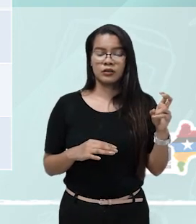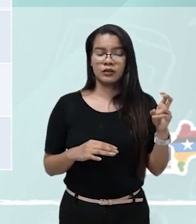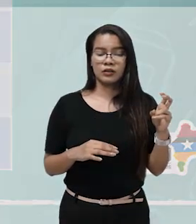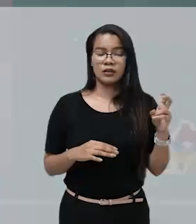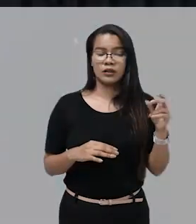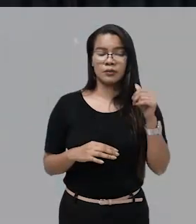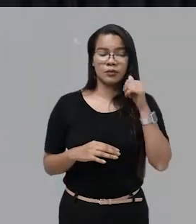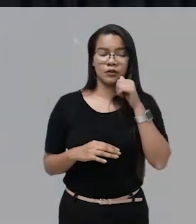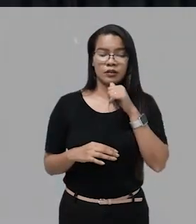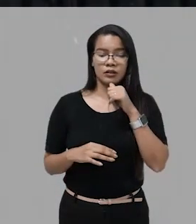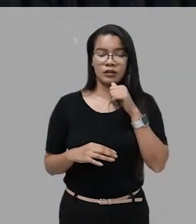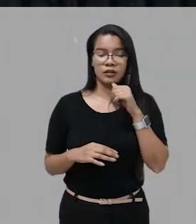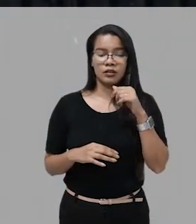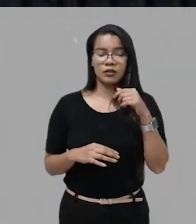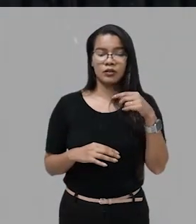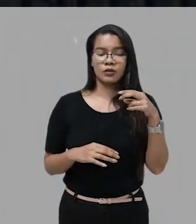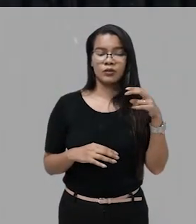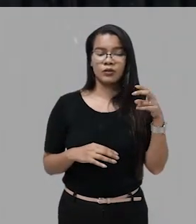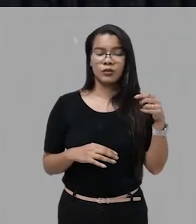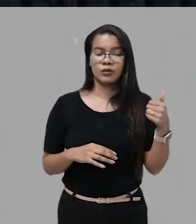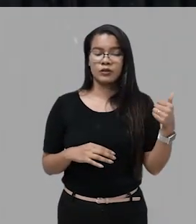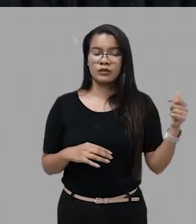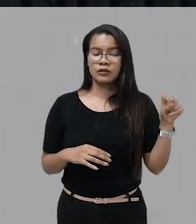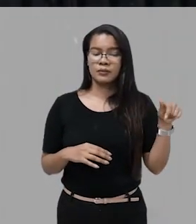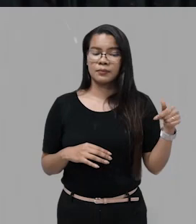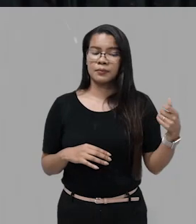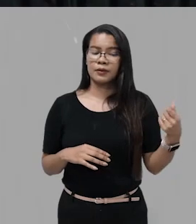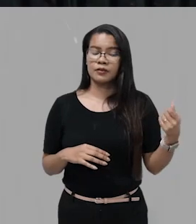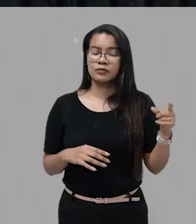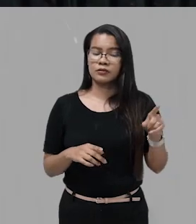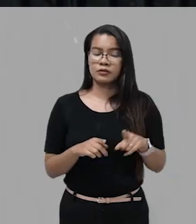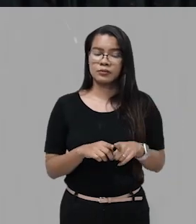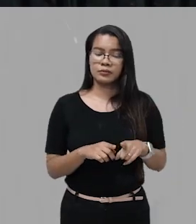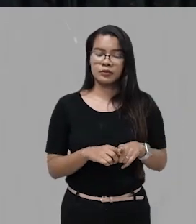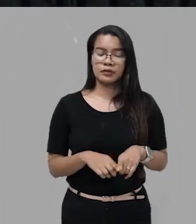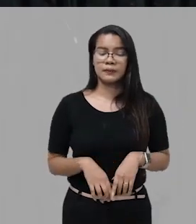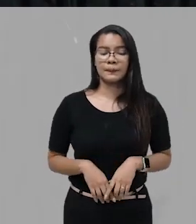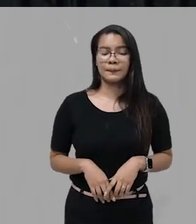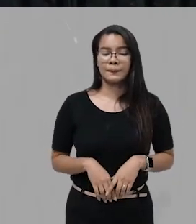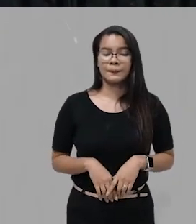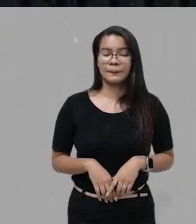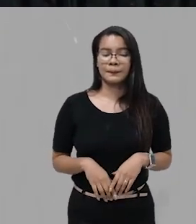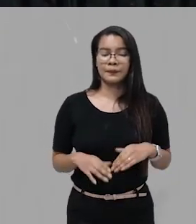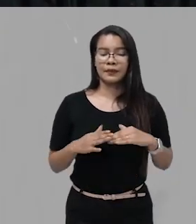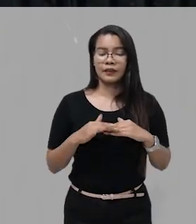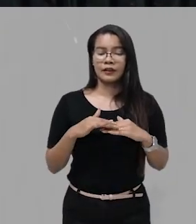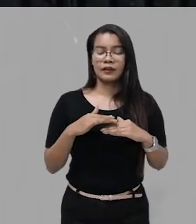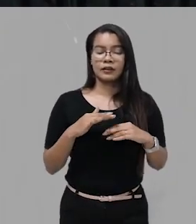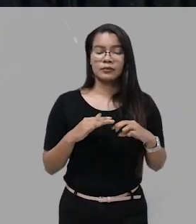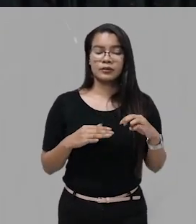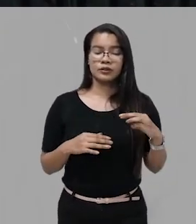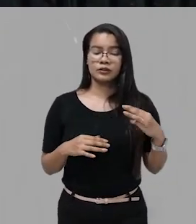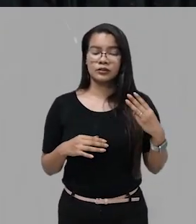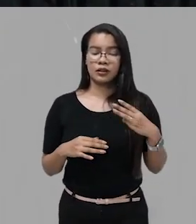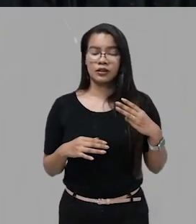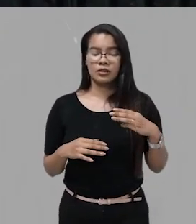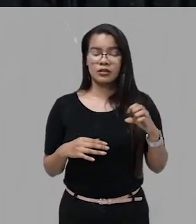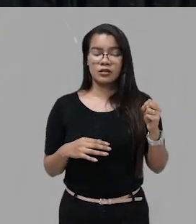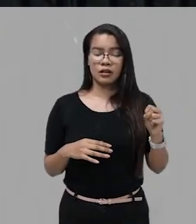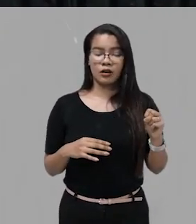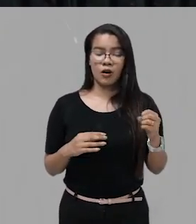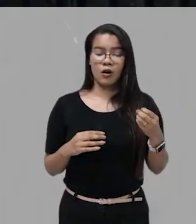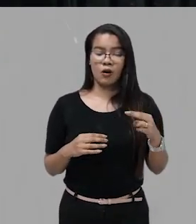As mulheres, até 11,5. Também os mesmos 5 pontos. Acima de 13 segundos, ponto 1